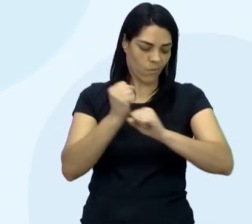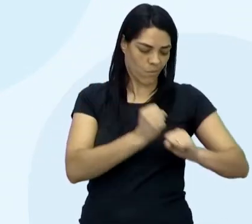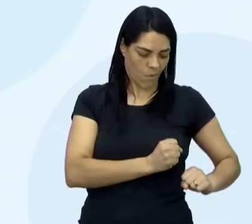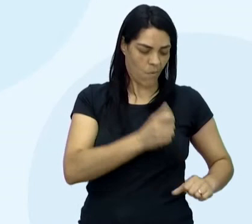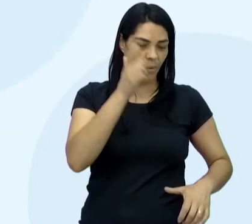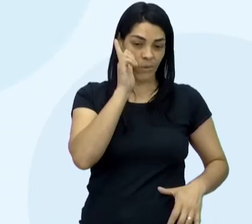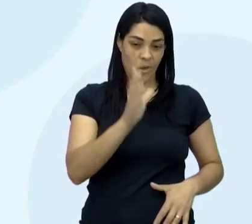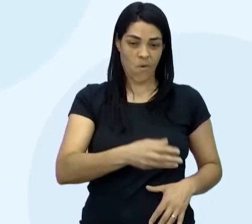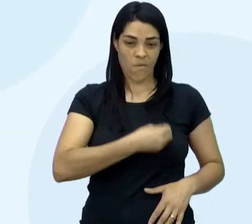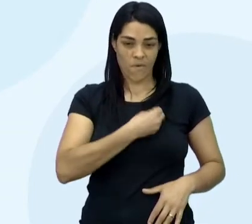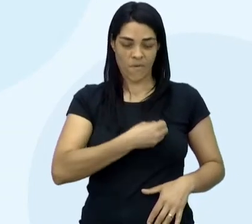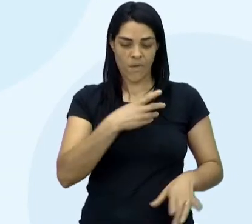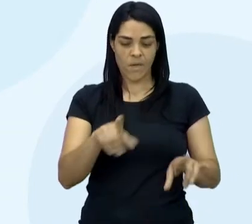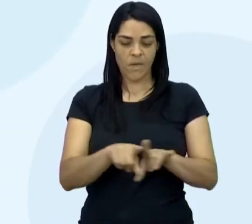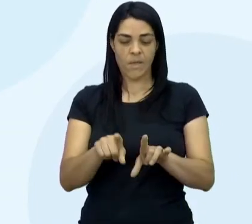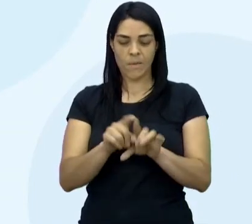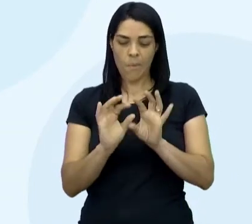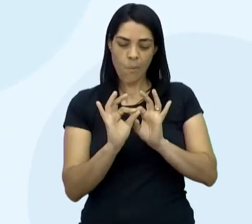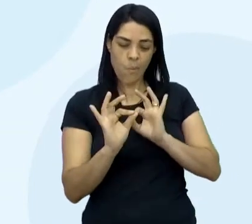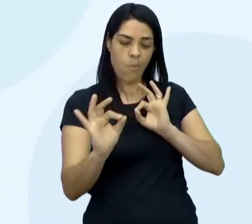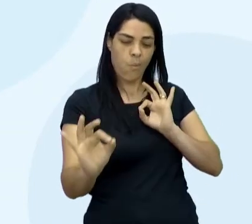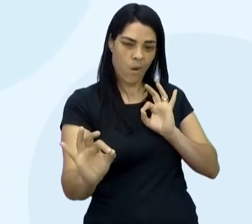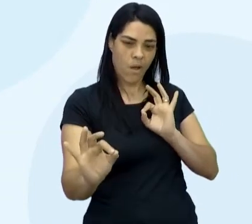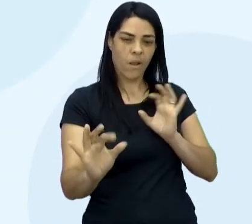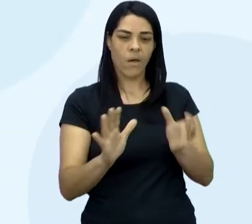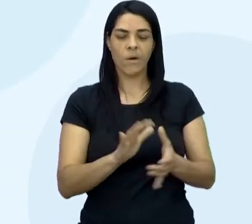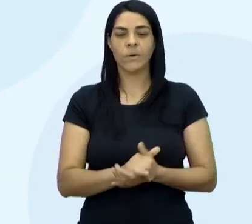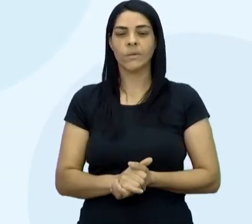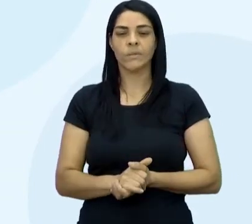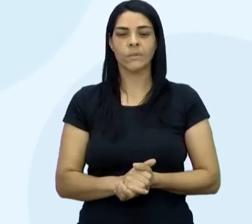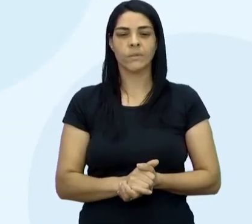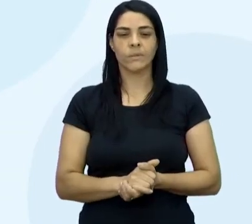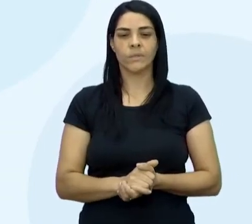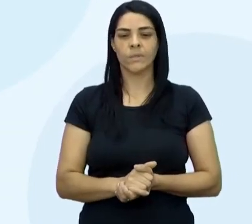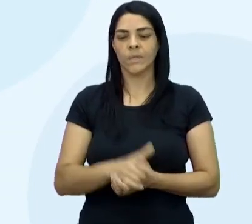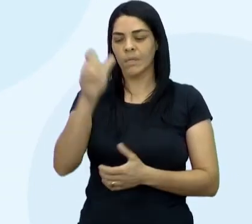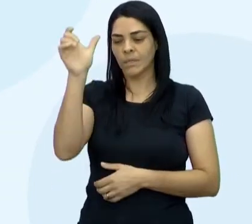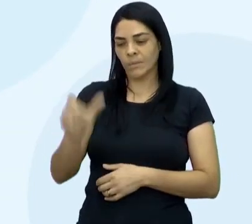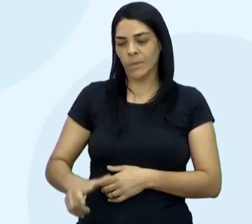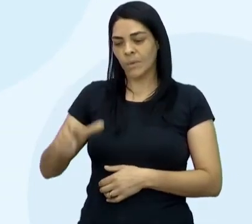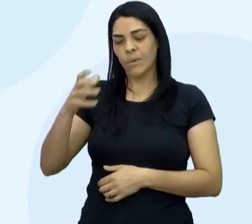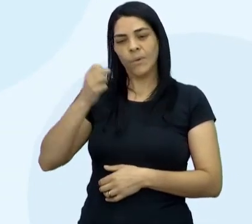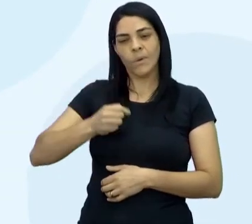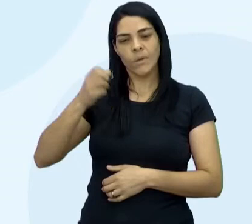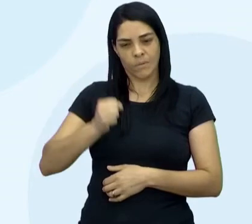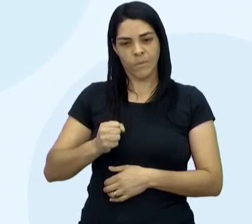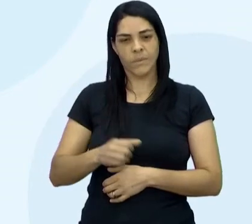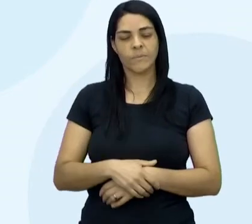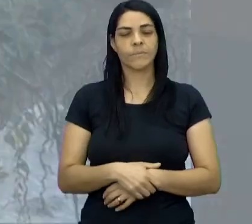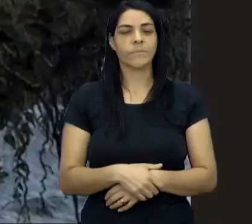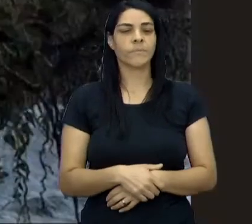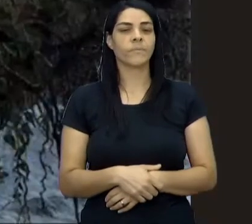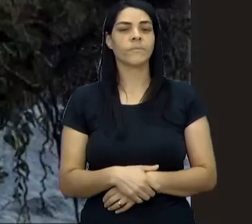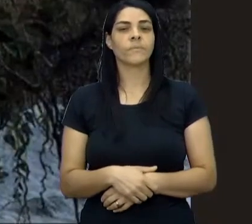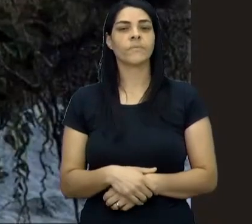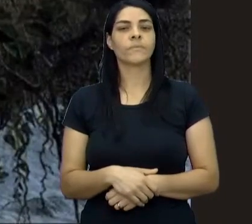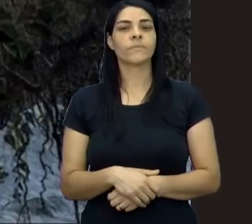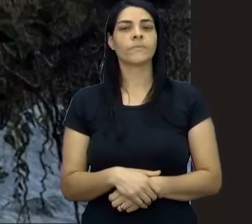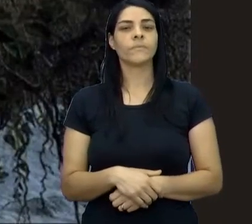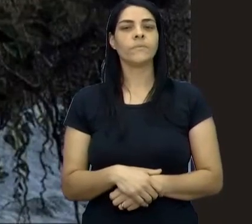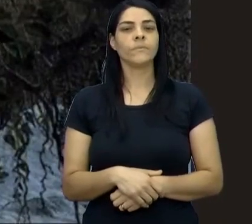sobreviver e conseguirem também ficar bem longe aí do dos brancos né pessoal pode voltar em mim um pouquinho